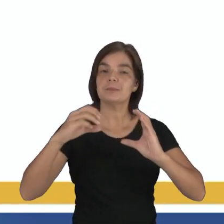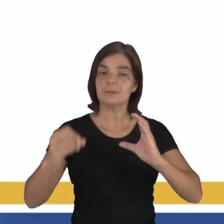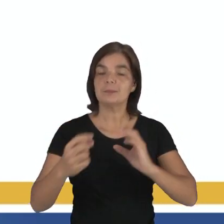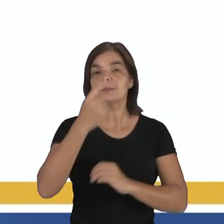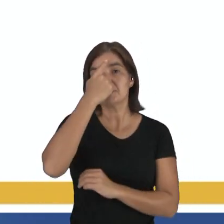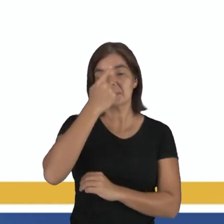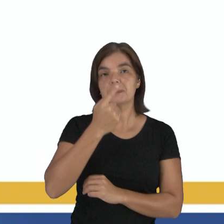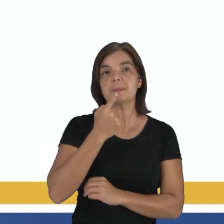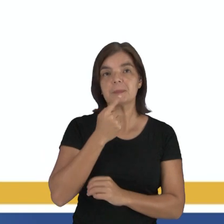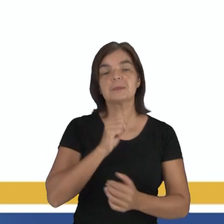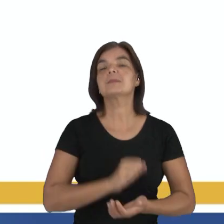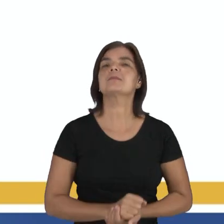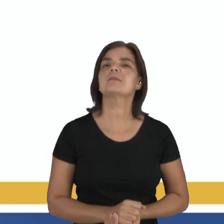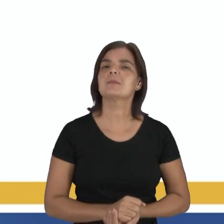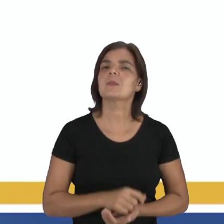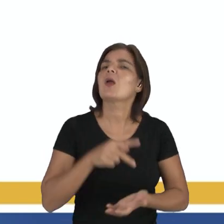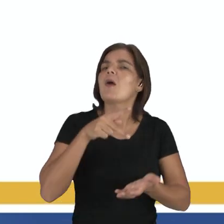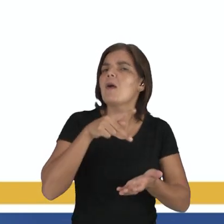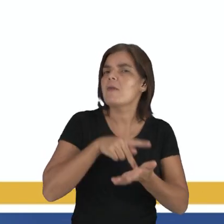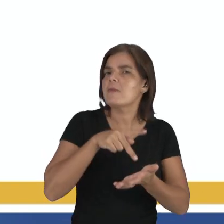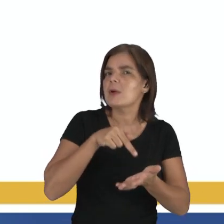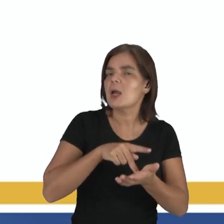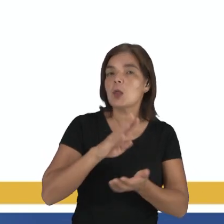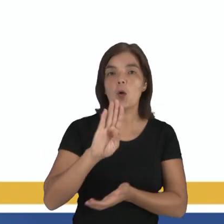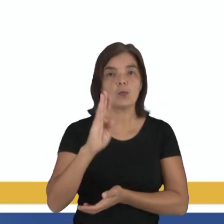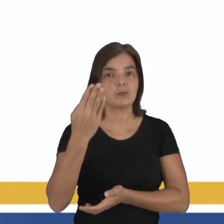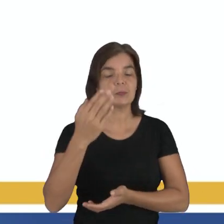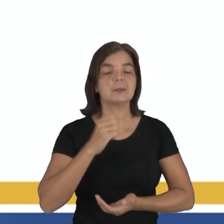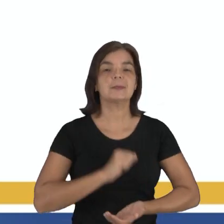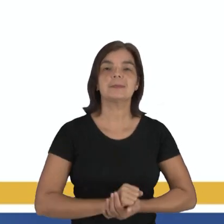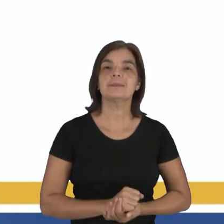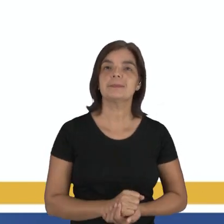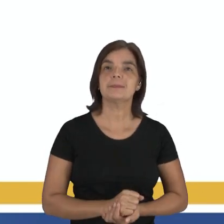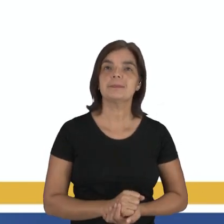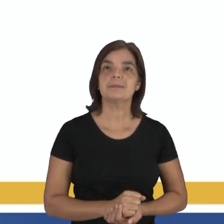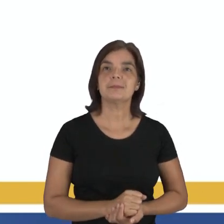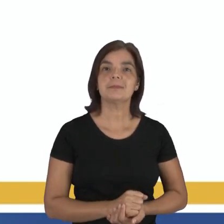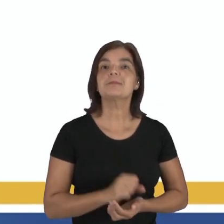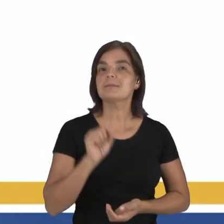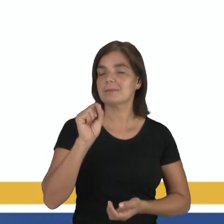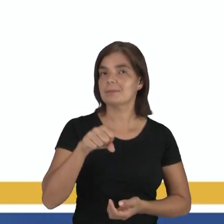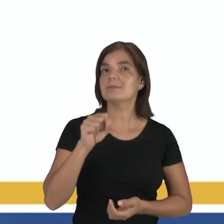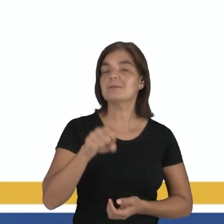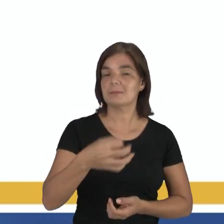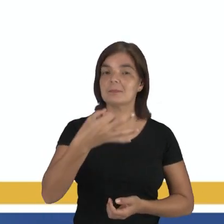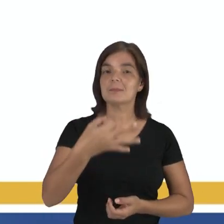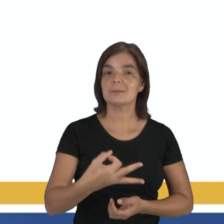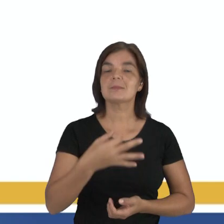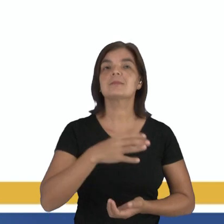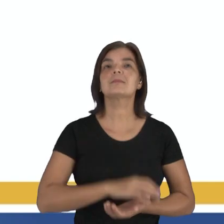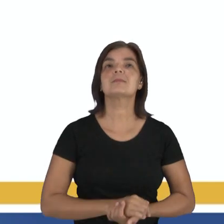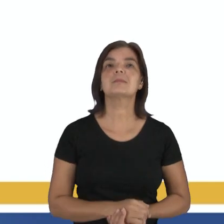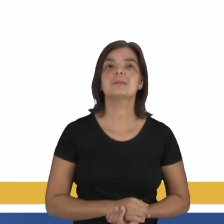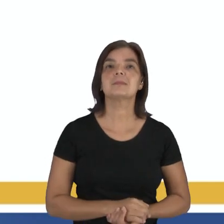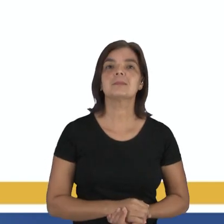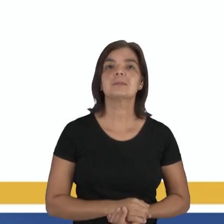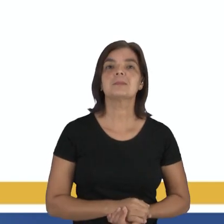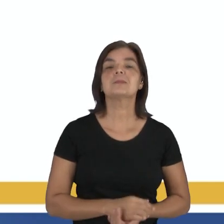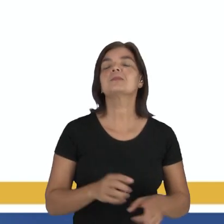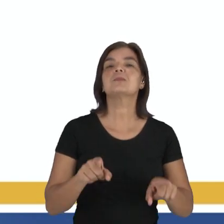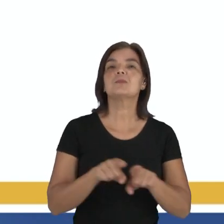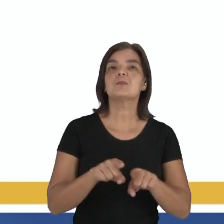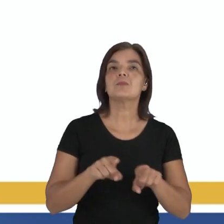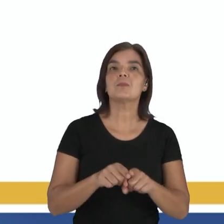emojis, símbolos. Essa afirmativa está correta ou incorreta? Sim, ela está correta, porque